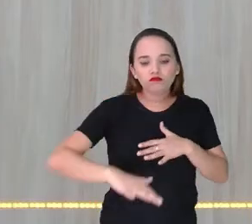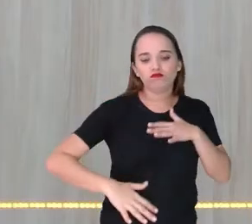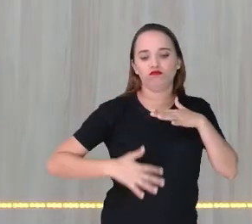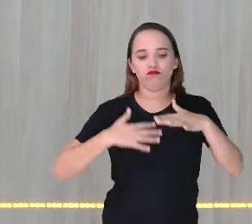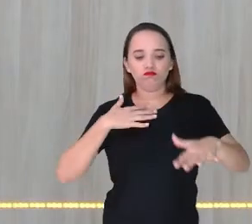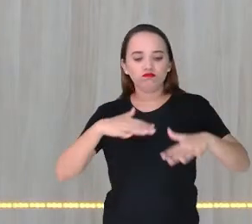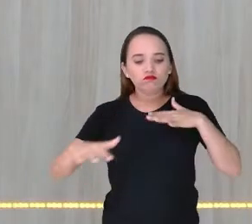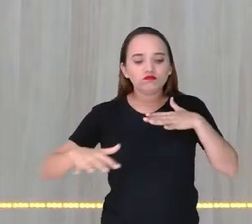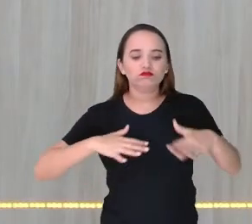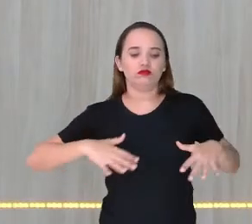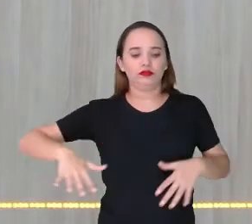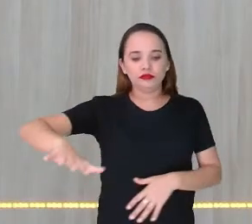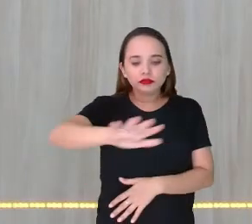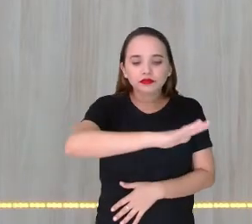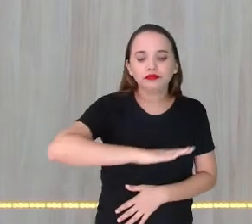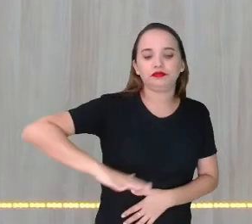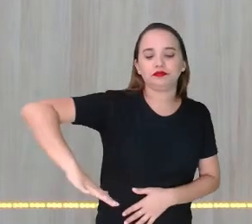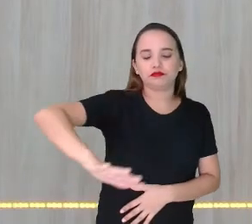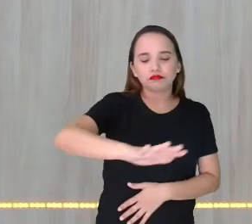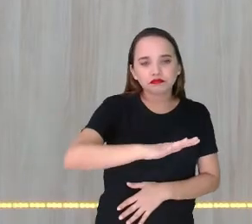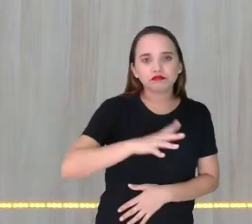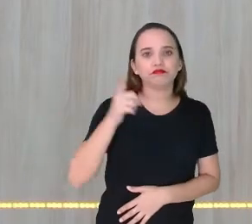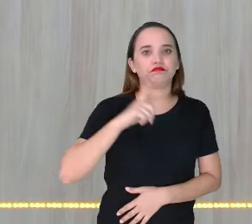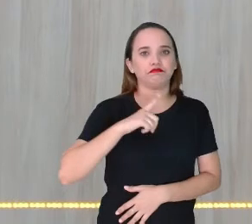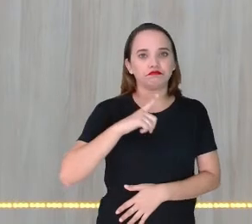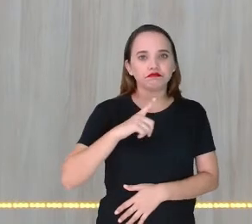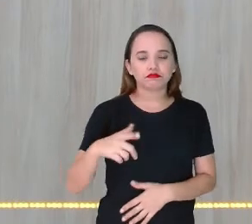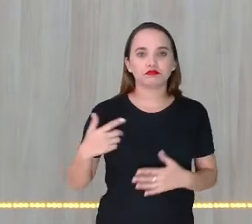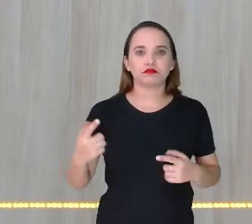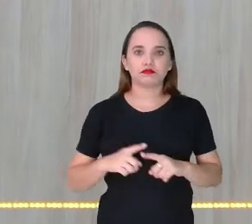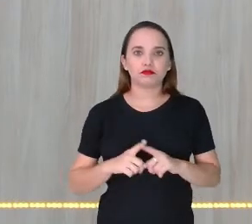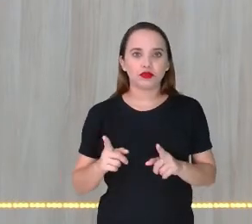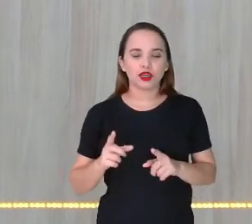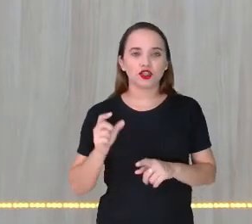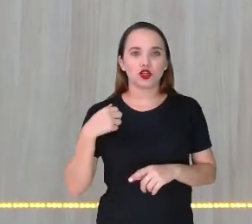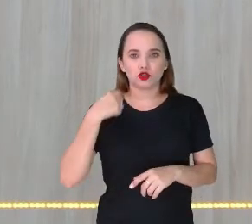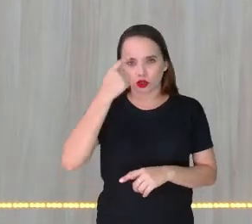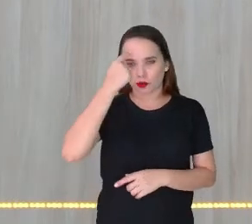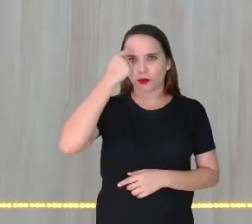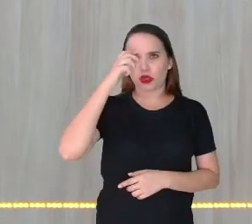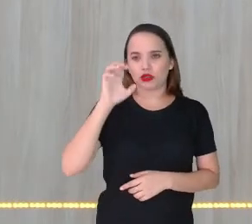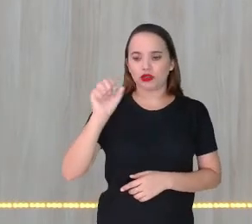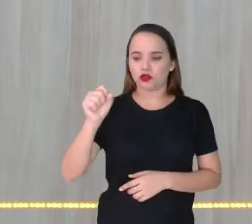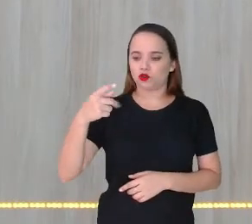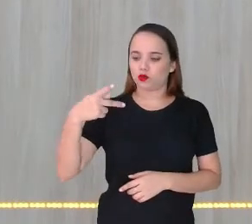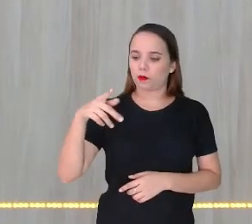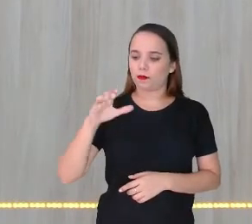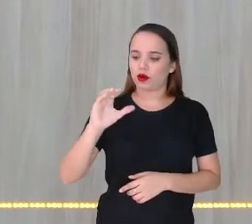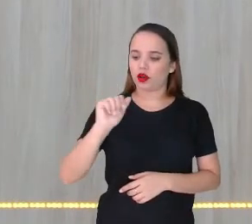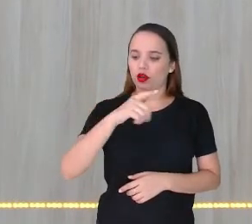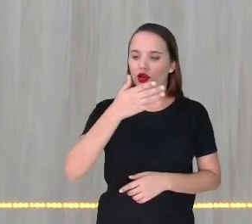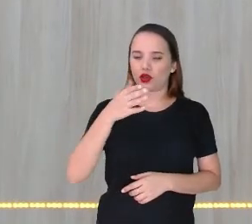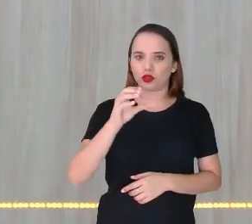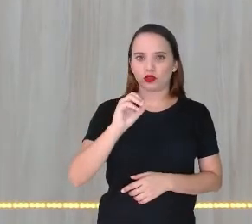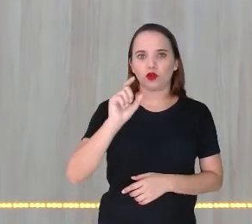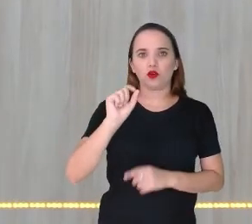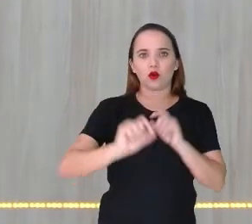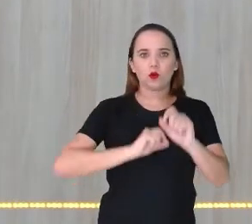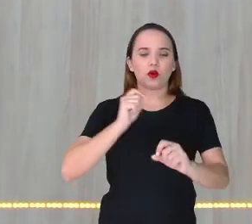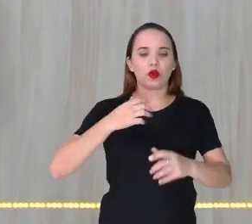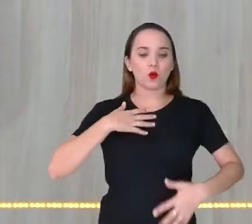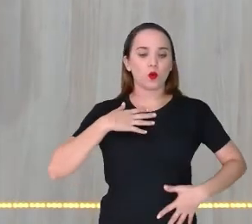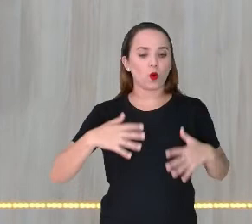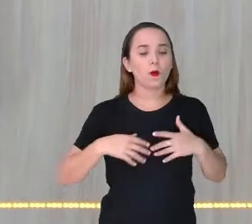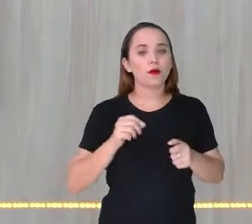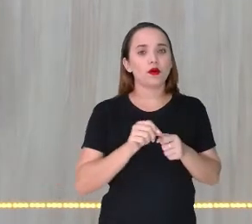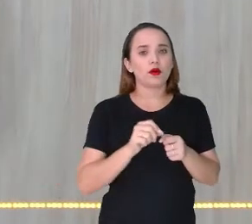ali no espaço. E aí a gente considera o espaço quando o corpo ele faz um movimento completo, né, do início ao fim. Tem alguns